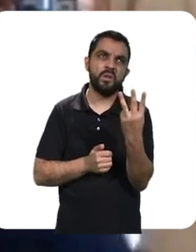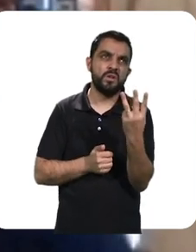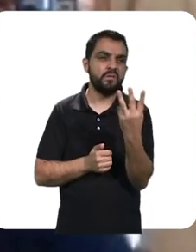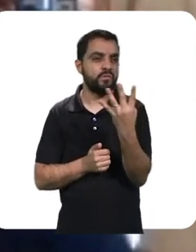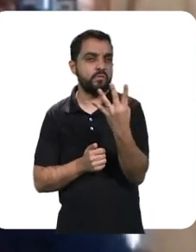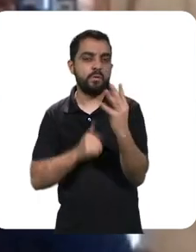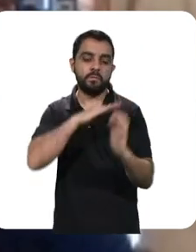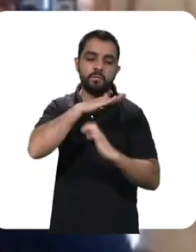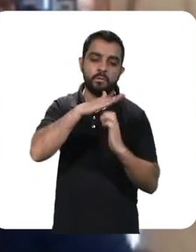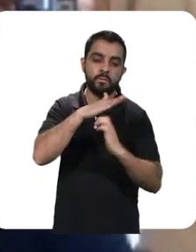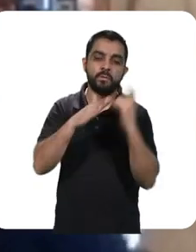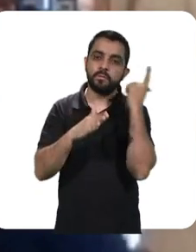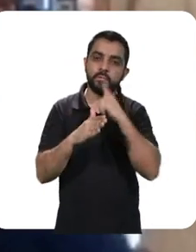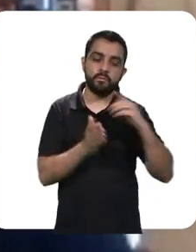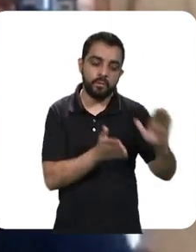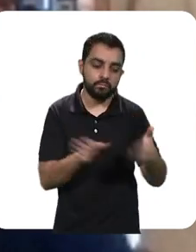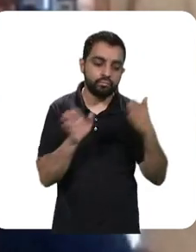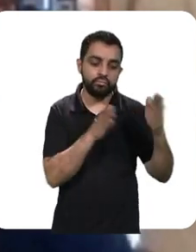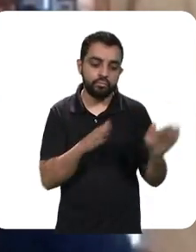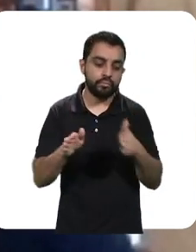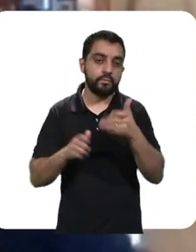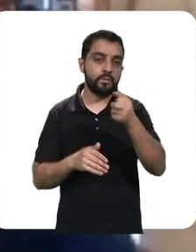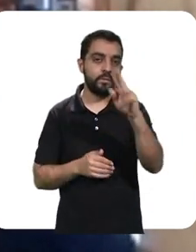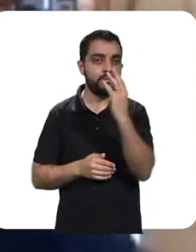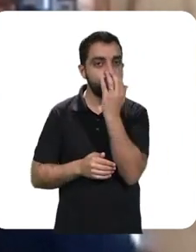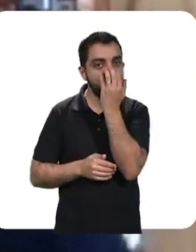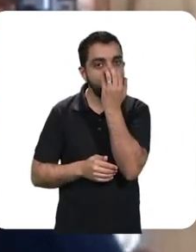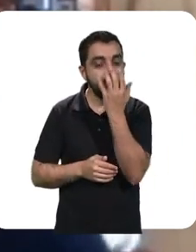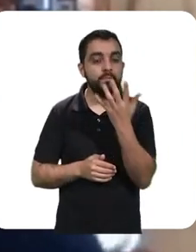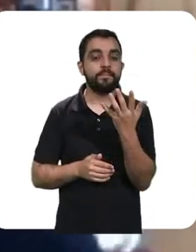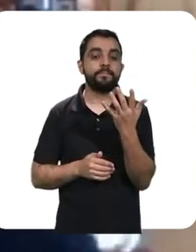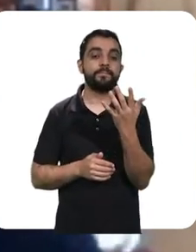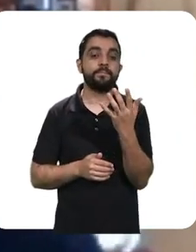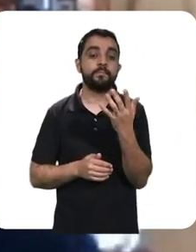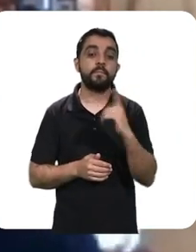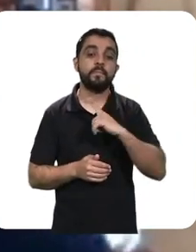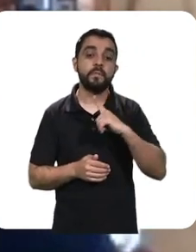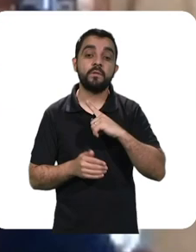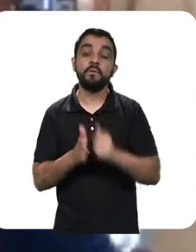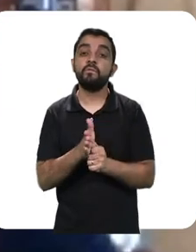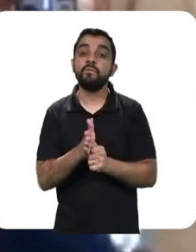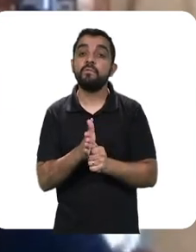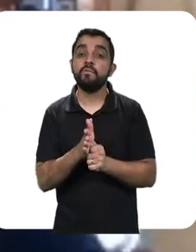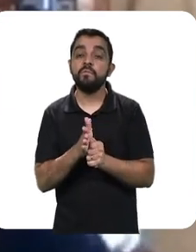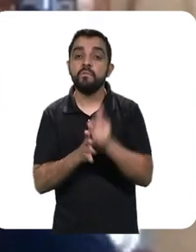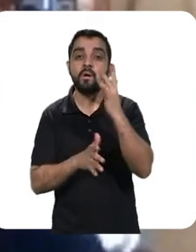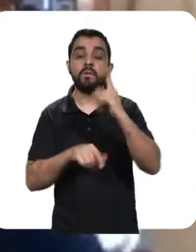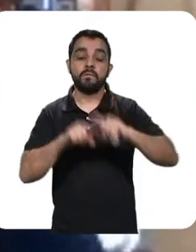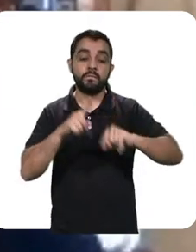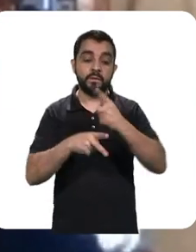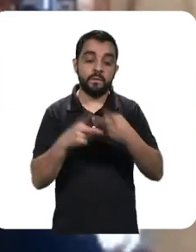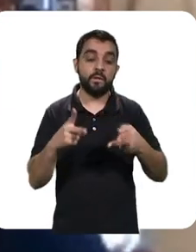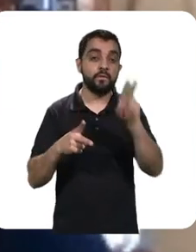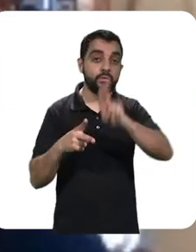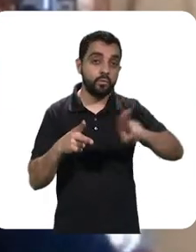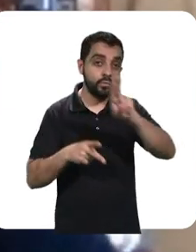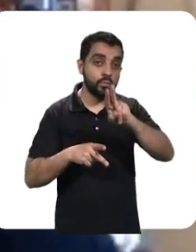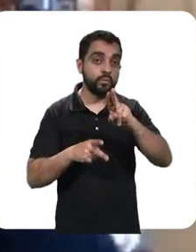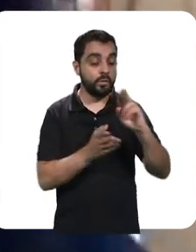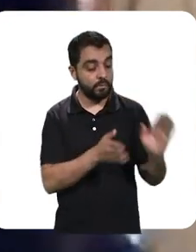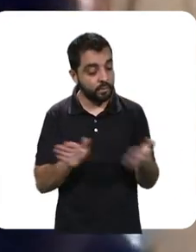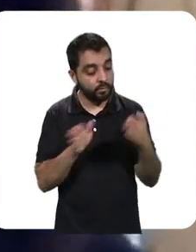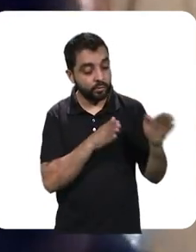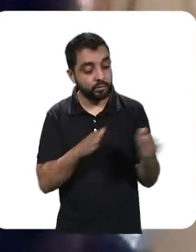quatro empresas com produção nacional de respiradores. Muitos insumos que eles utilizam para a produção são